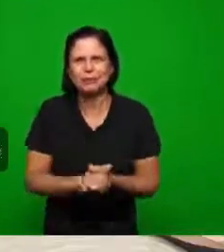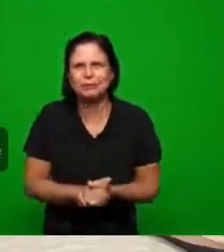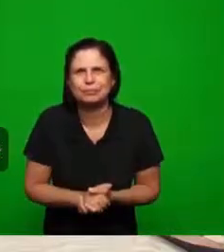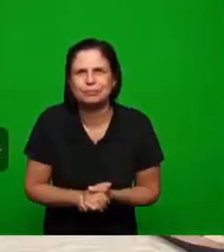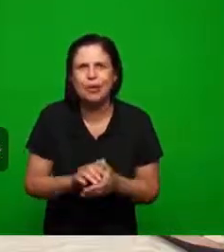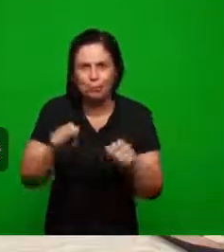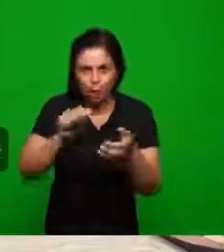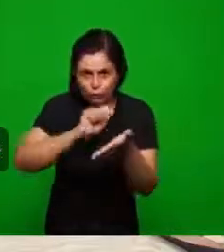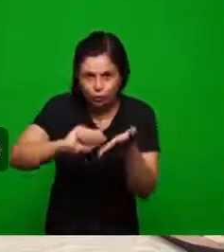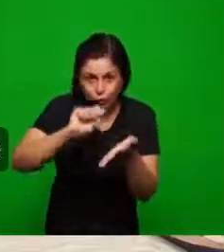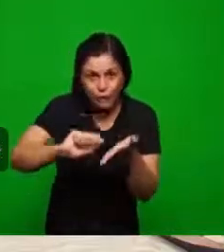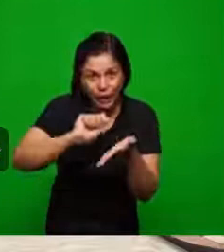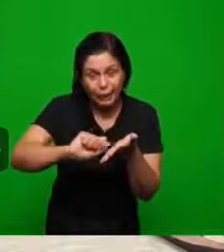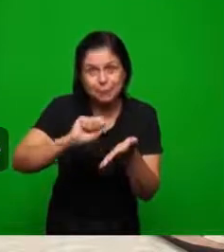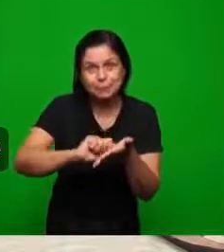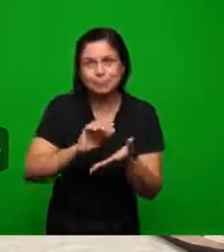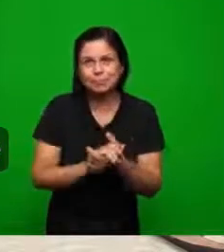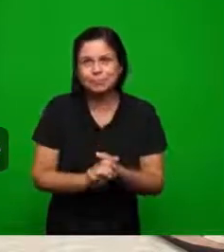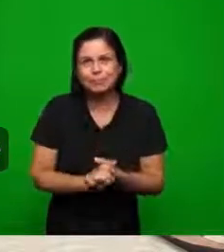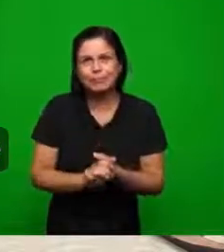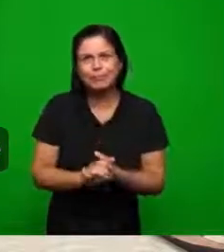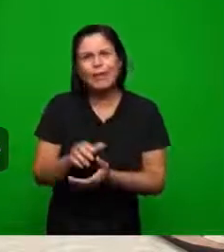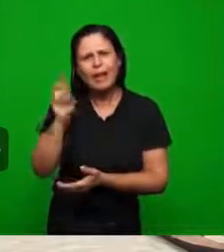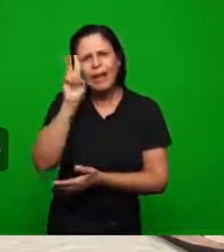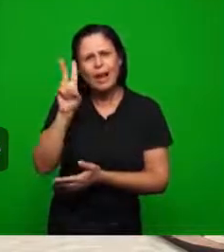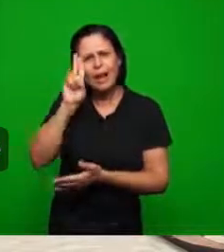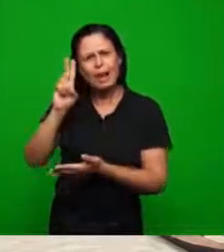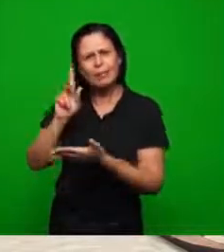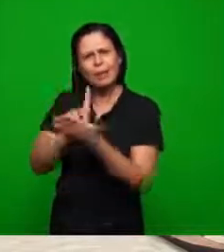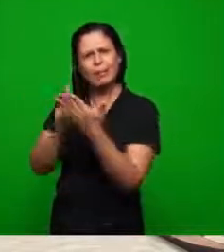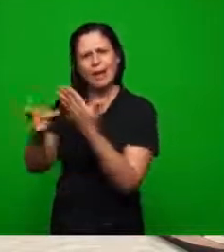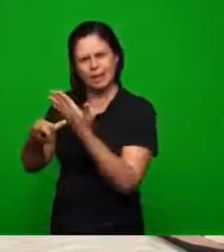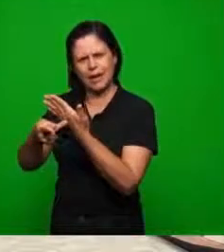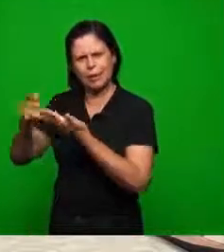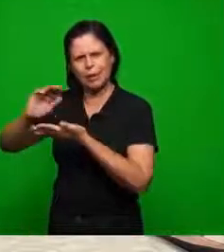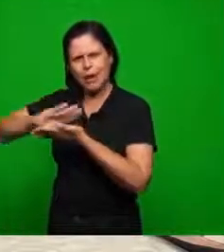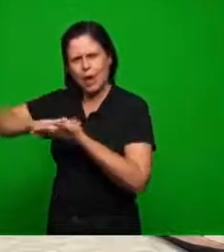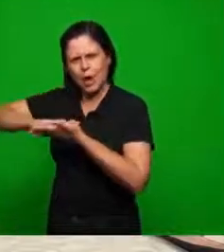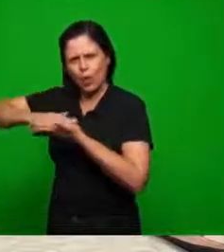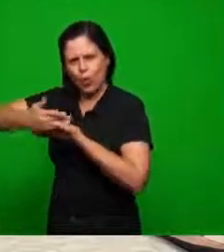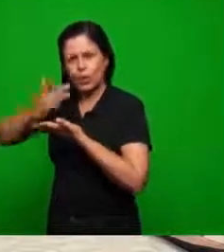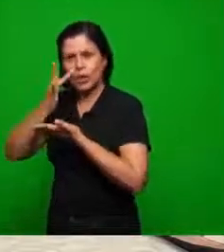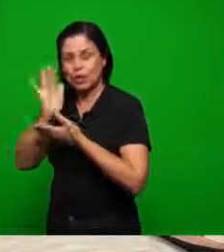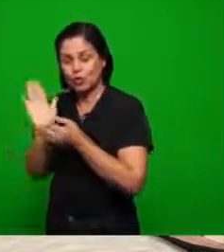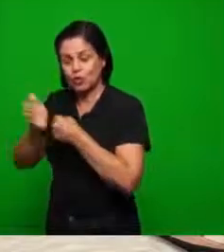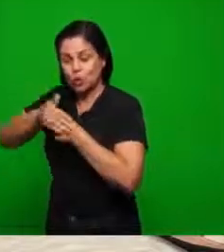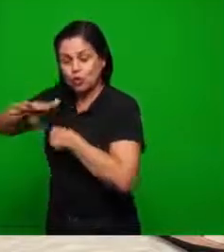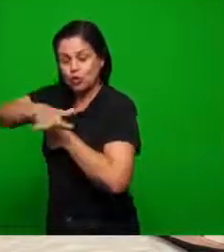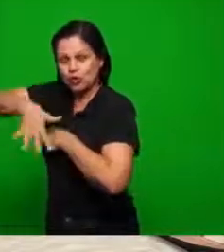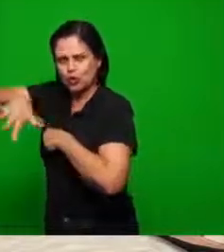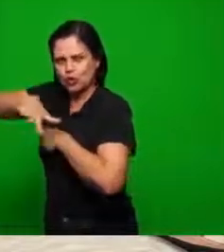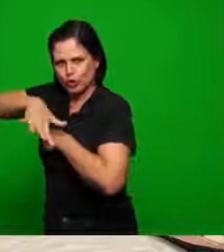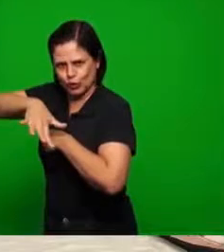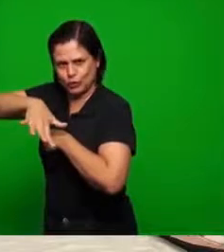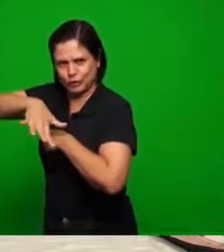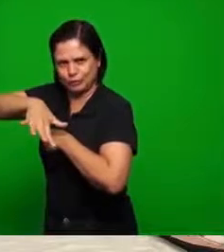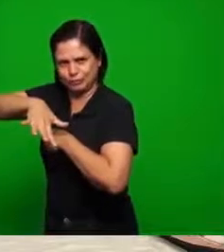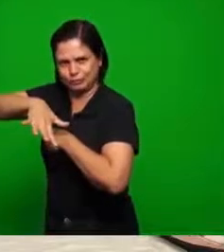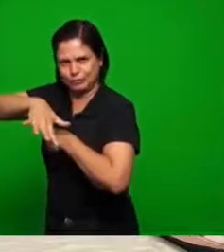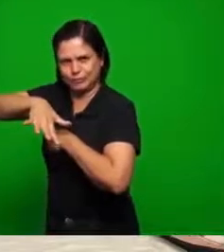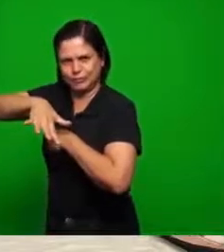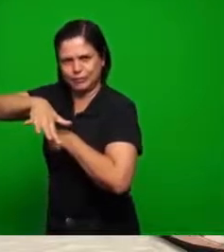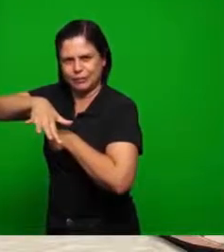os irmãos podem anotar, considerando o tesouro escondido no campo como a palavra que